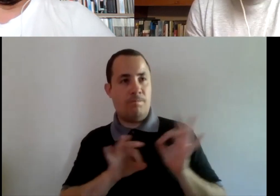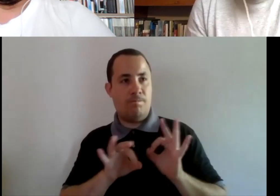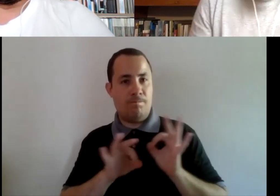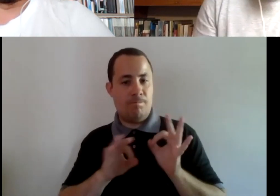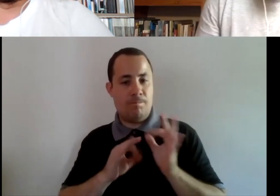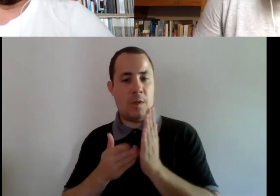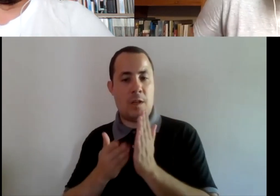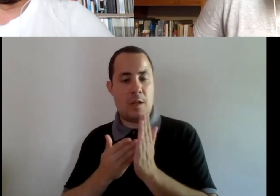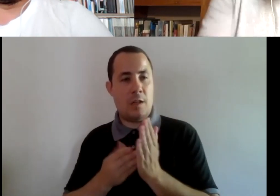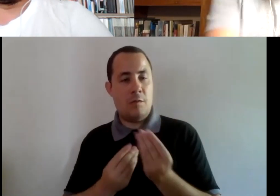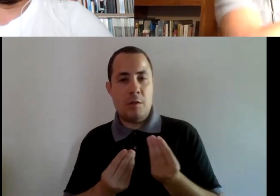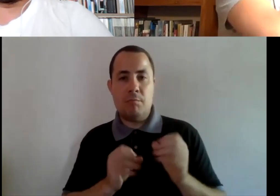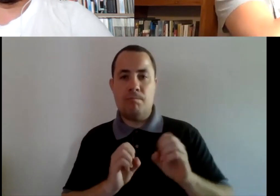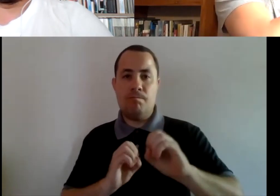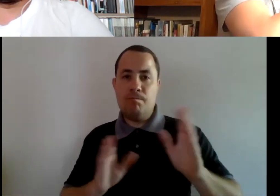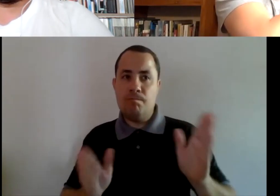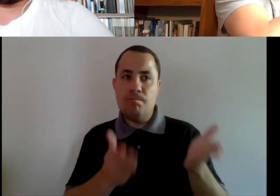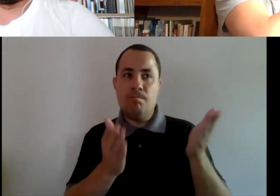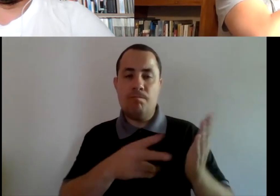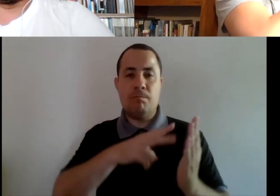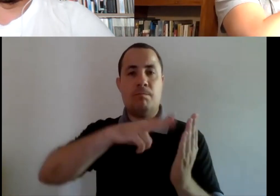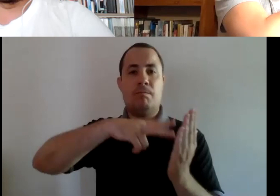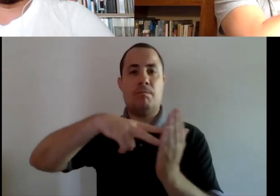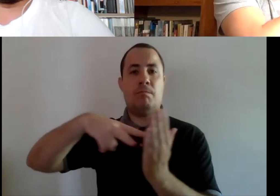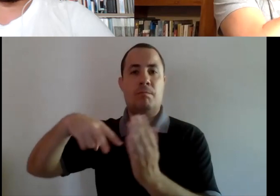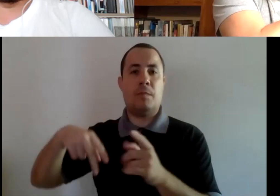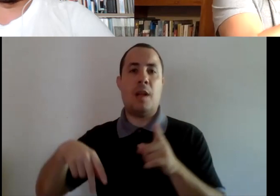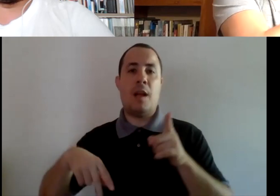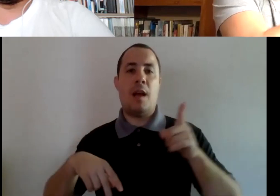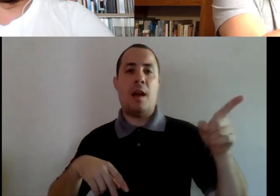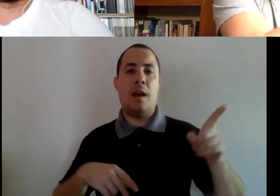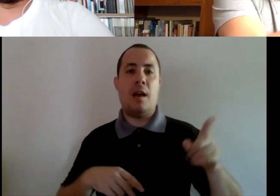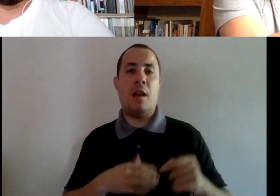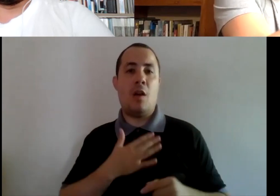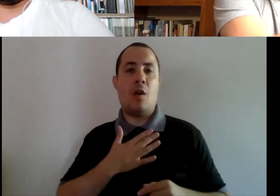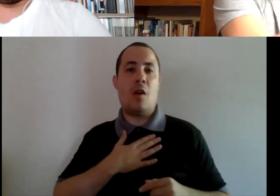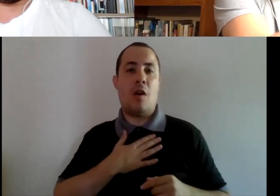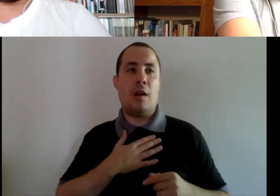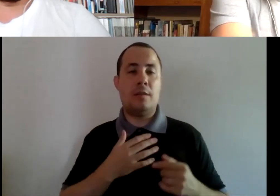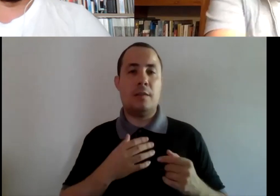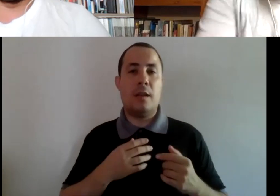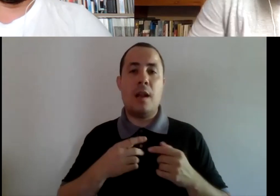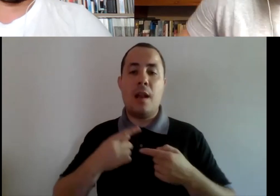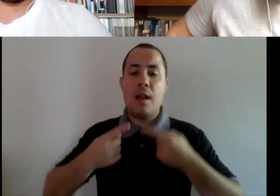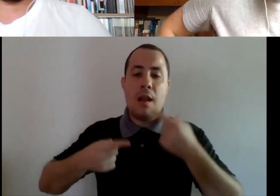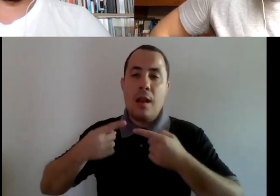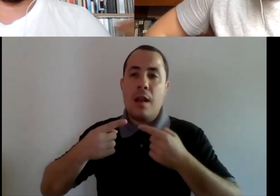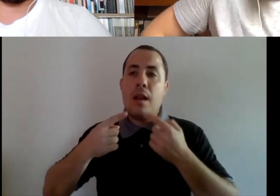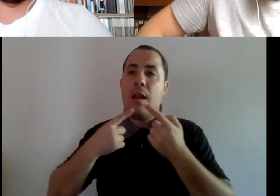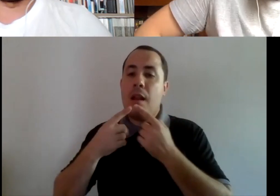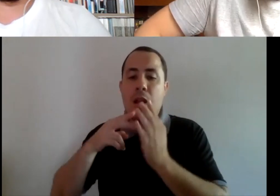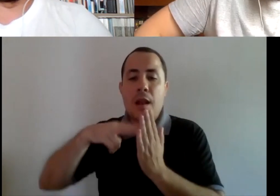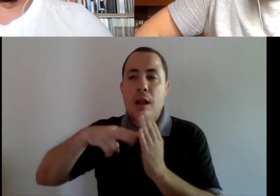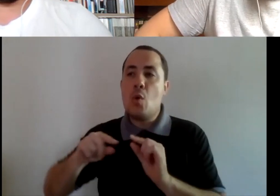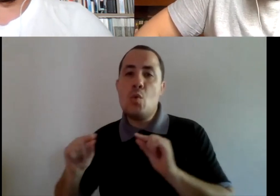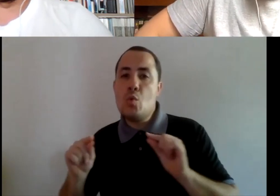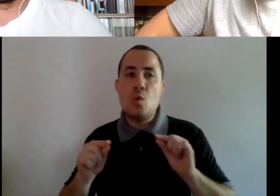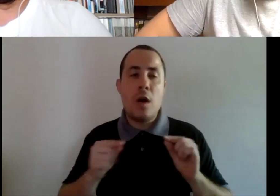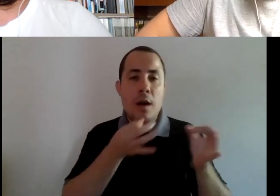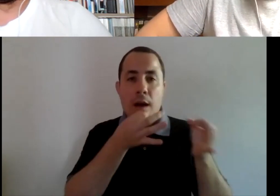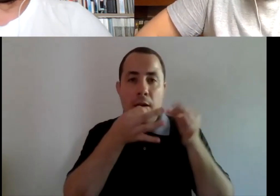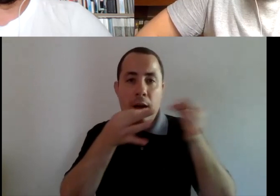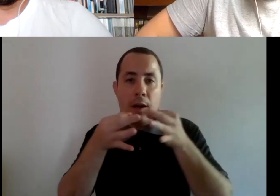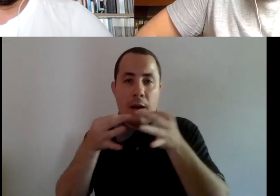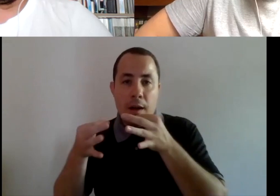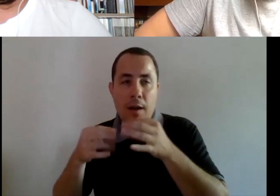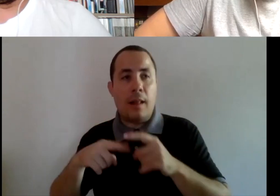e colocando os alunos em posição de protagonismo no debate sobre o que lemos. Ao invés de expor, faço da aula uma conversa sobre